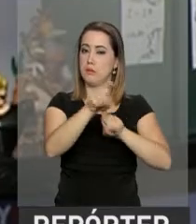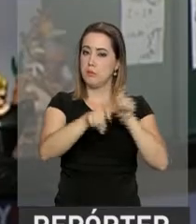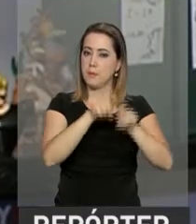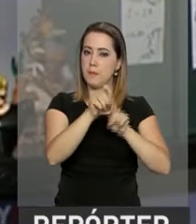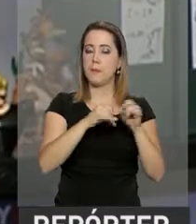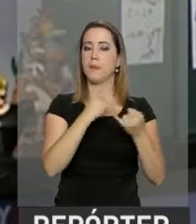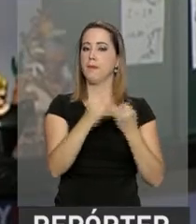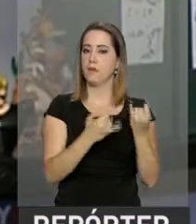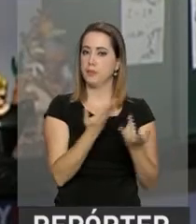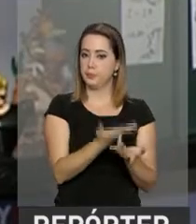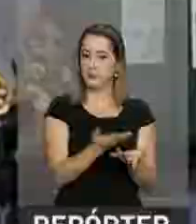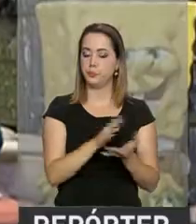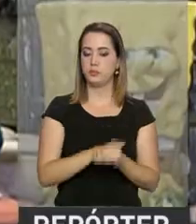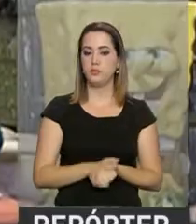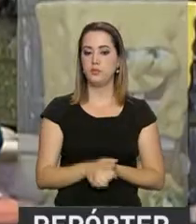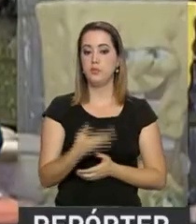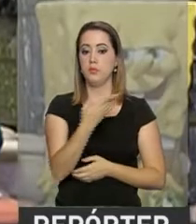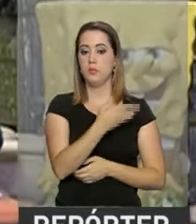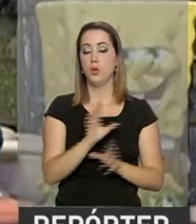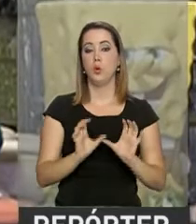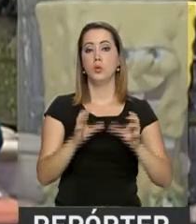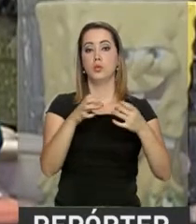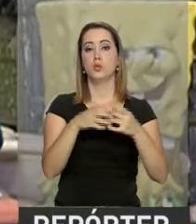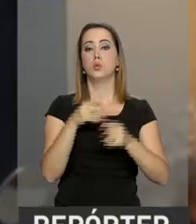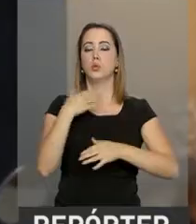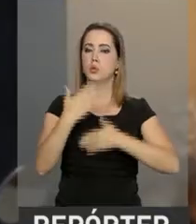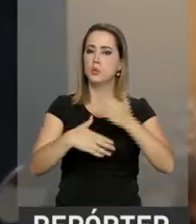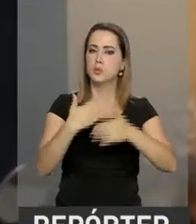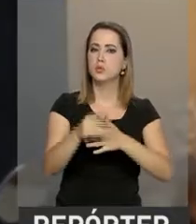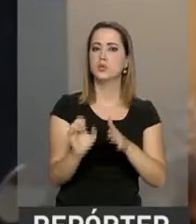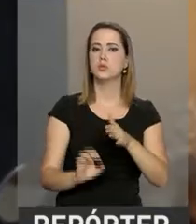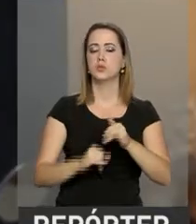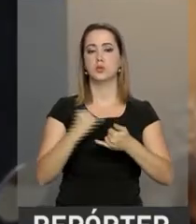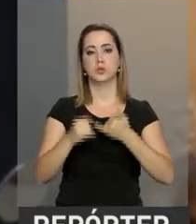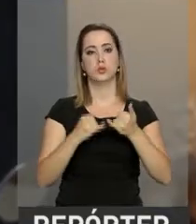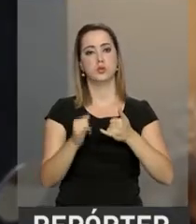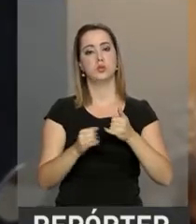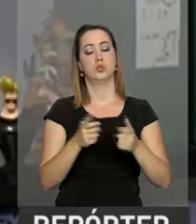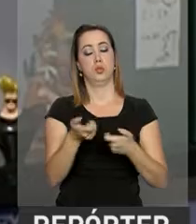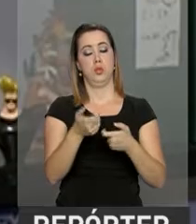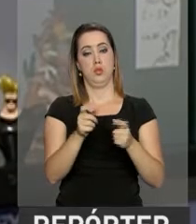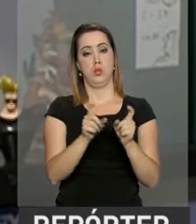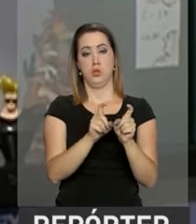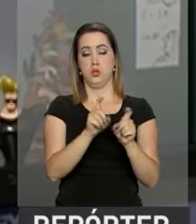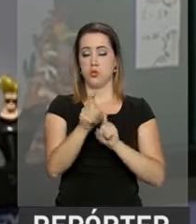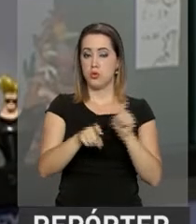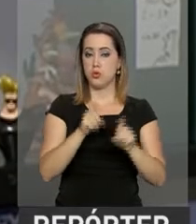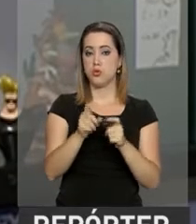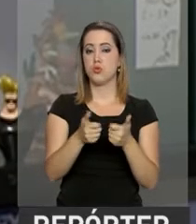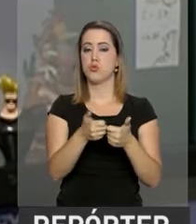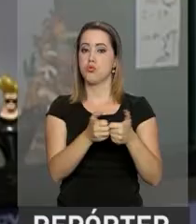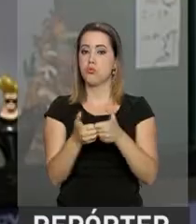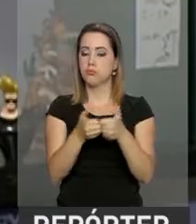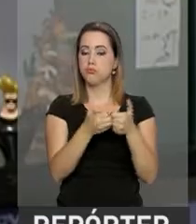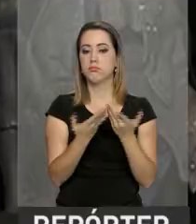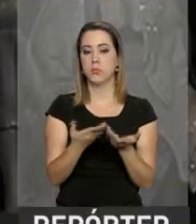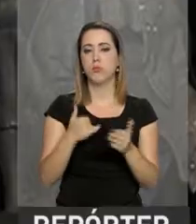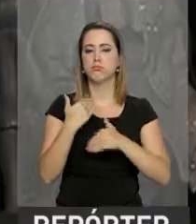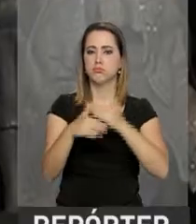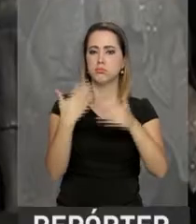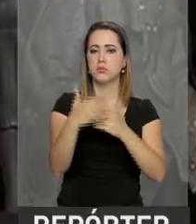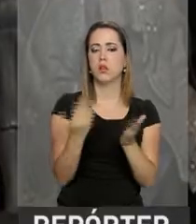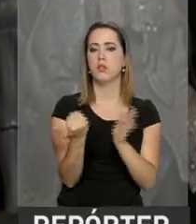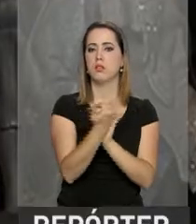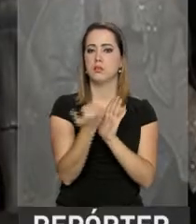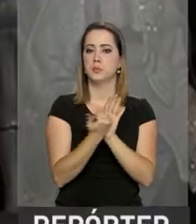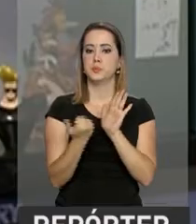além do mercado diretor da abragames uma associação de desenvolvedores de jogos eletrônicos o edital é um grande avanço para o setor que vem crescendo muito